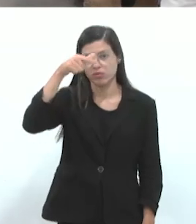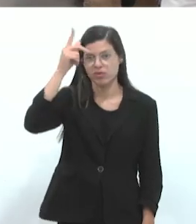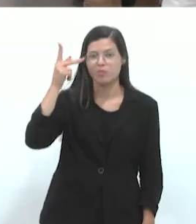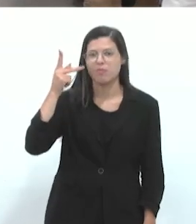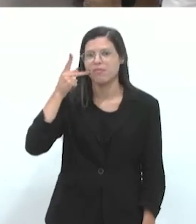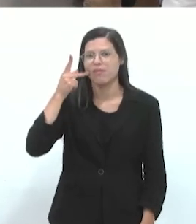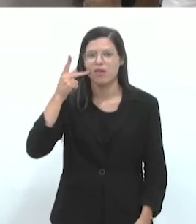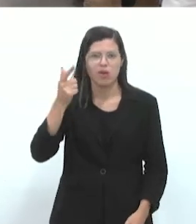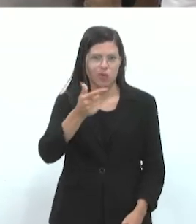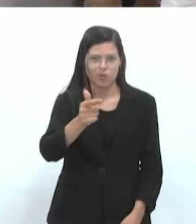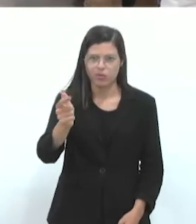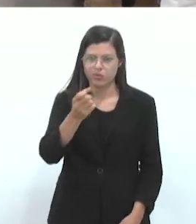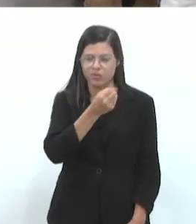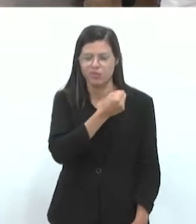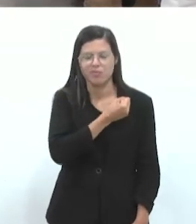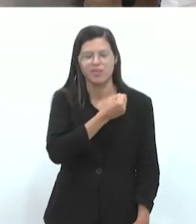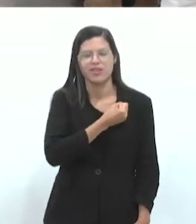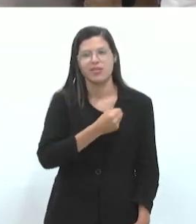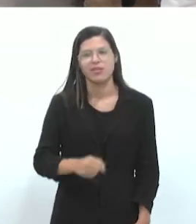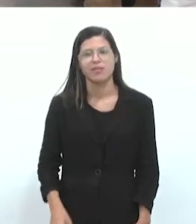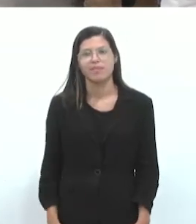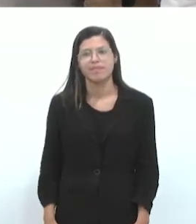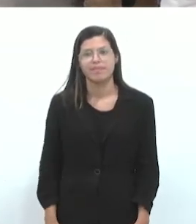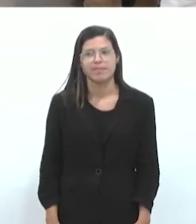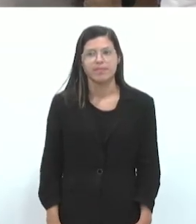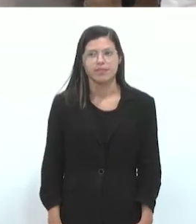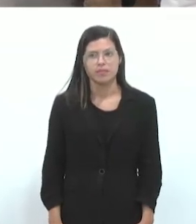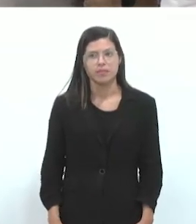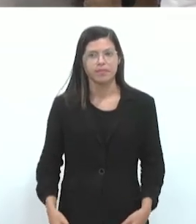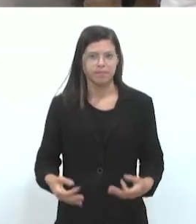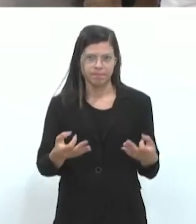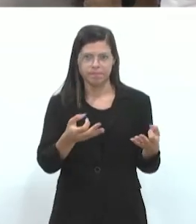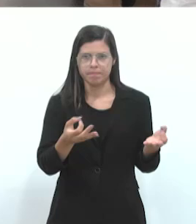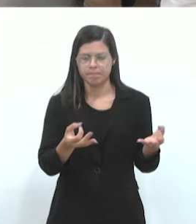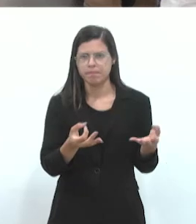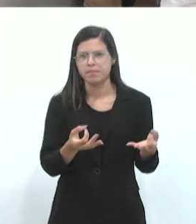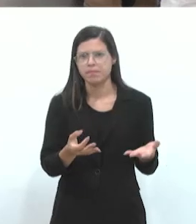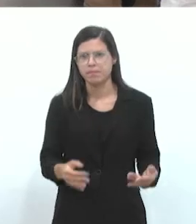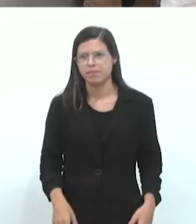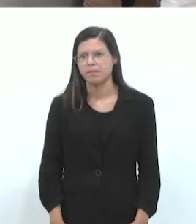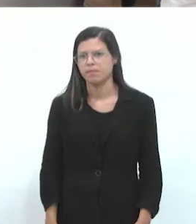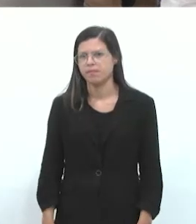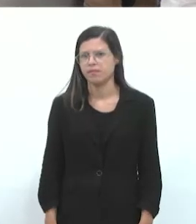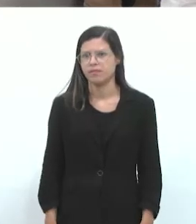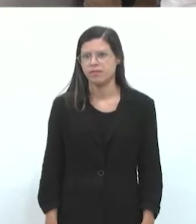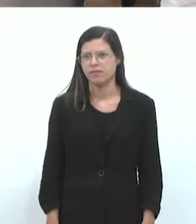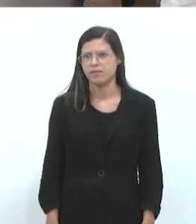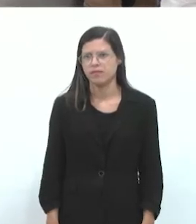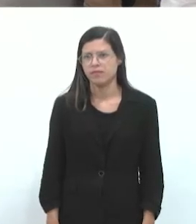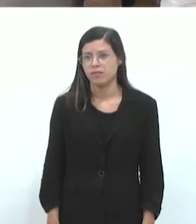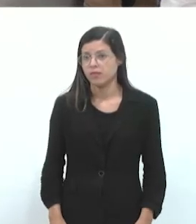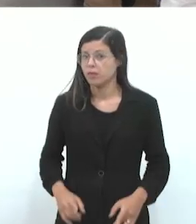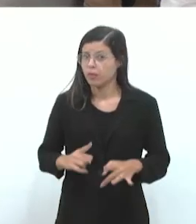outros também. Confluir todos nós e ter um perfeito. projeto do parlamento. Acho Perfeito. que é um Mas debate. quem levantou a questão de ordem foi Vossa